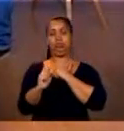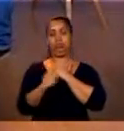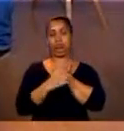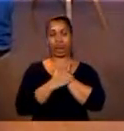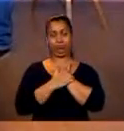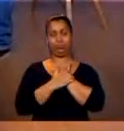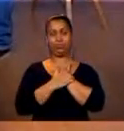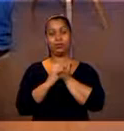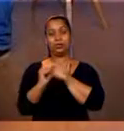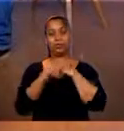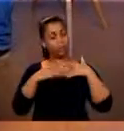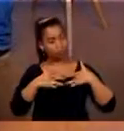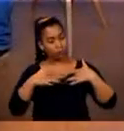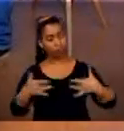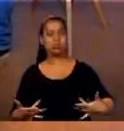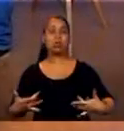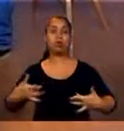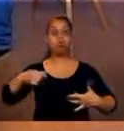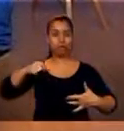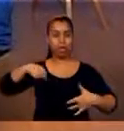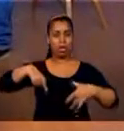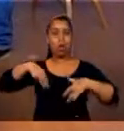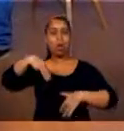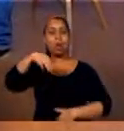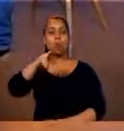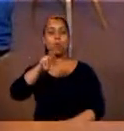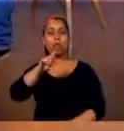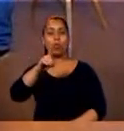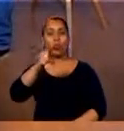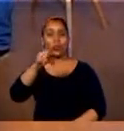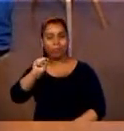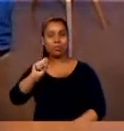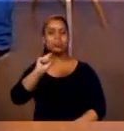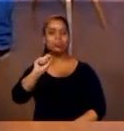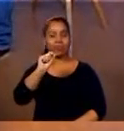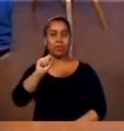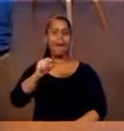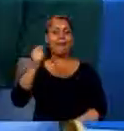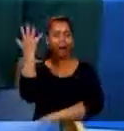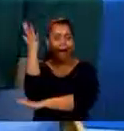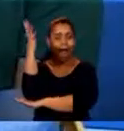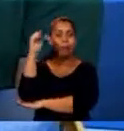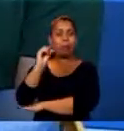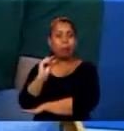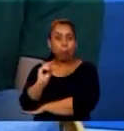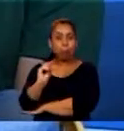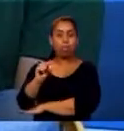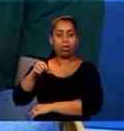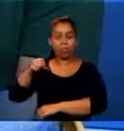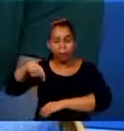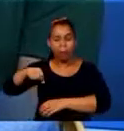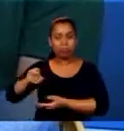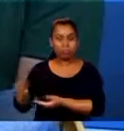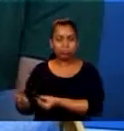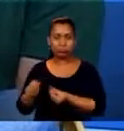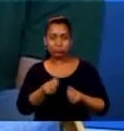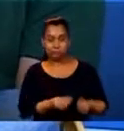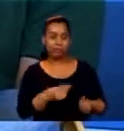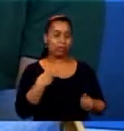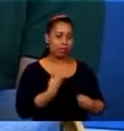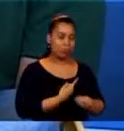tem mesmo é a doação dessas mudas, né, do viveiro, que é importante, né?